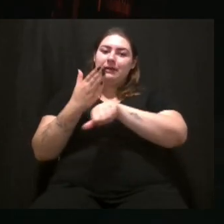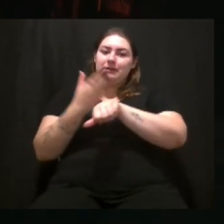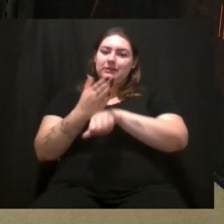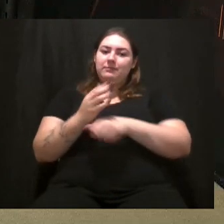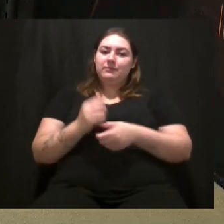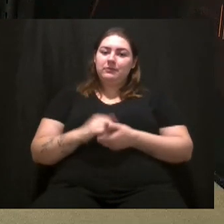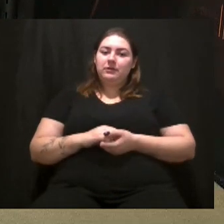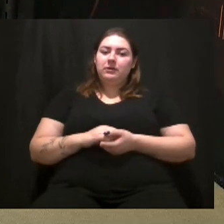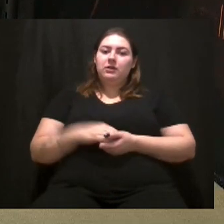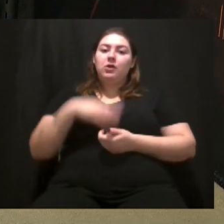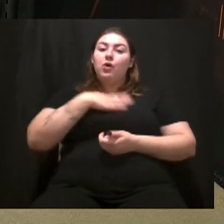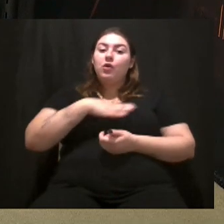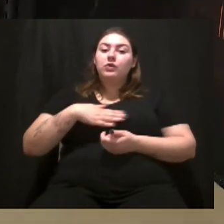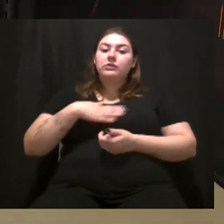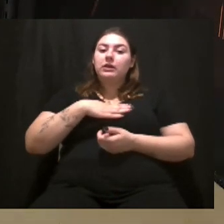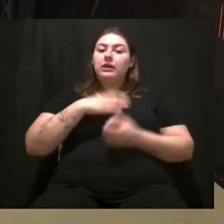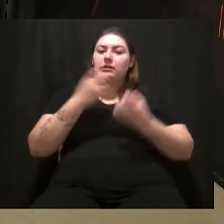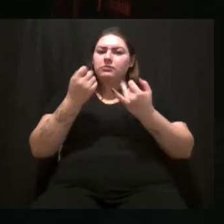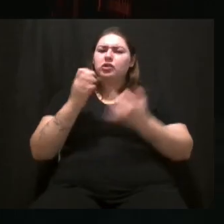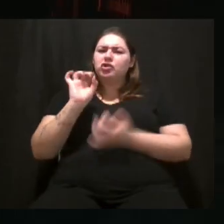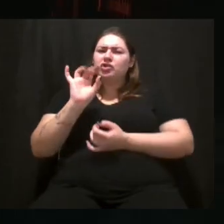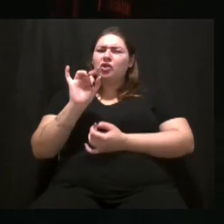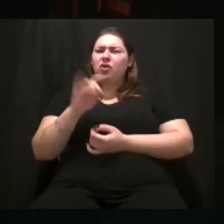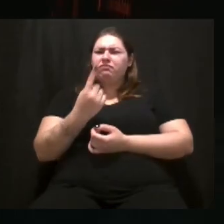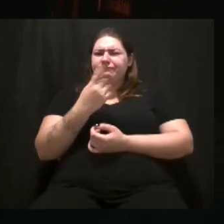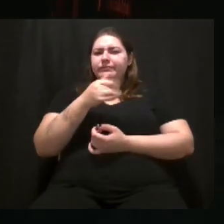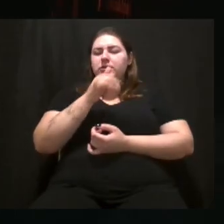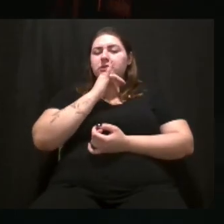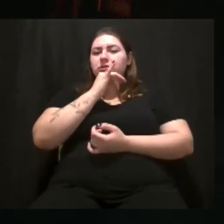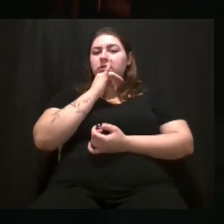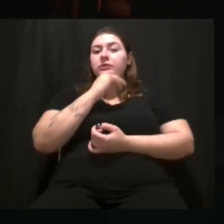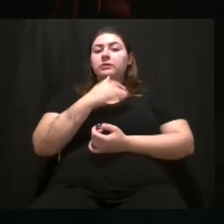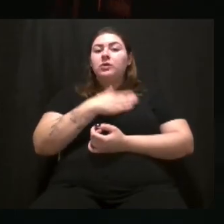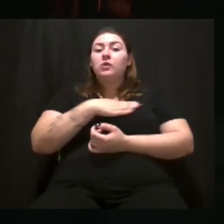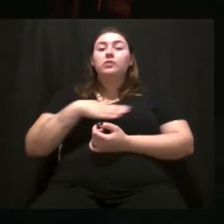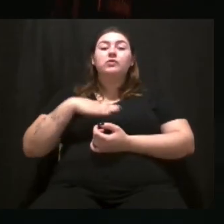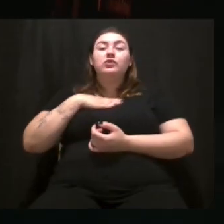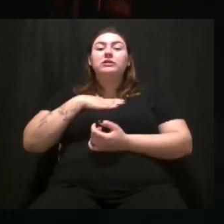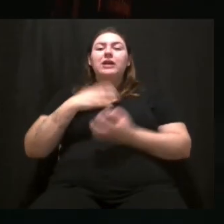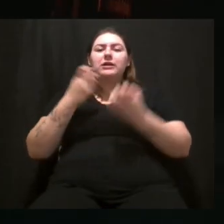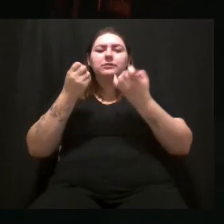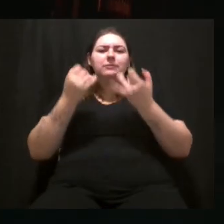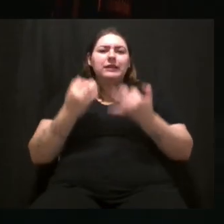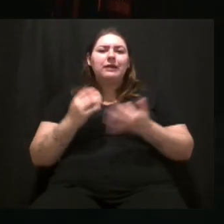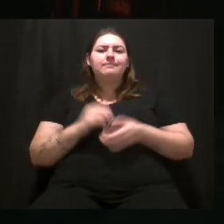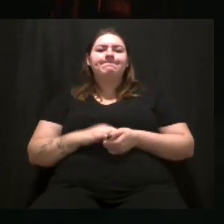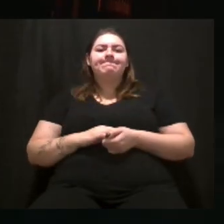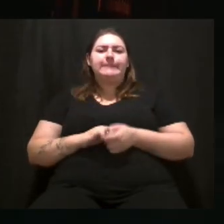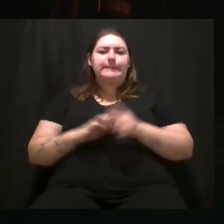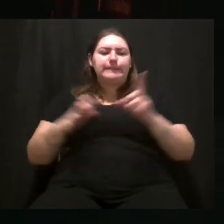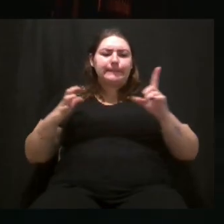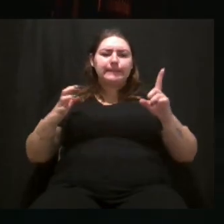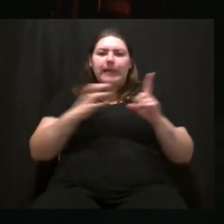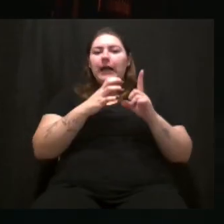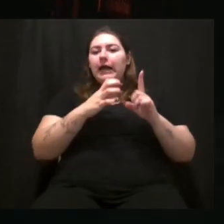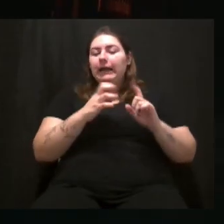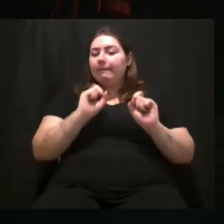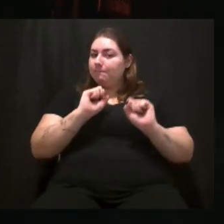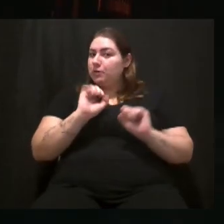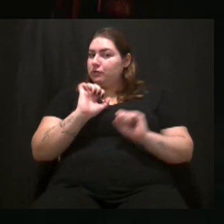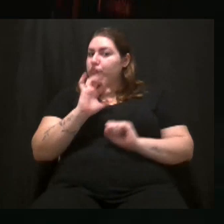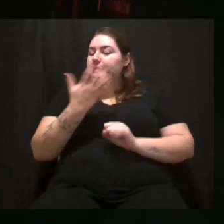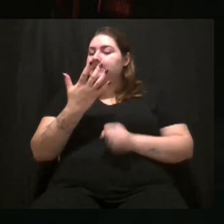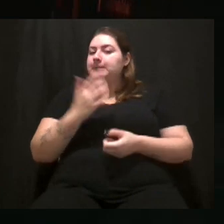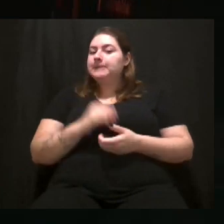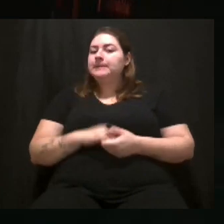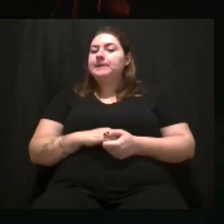para a gente, isso é só um exemplo, mas eu gostaria que vocês trouxessem para a gente o impacto que isso pode causar nessa criança e qual a importância